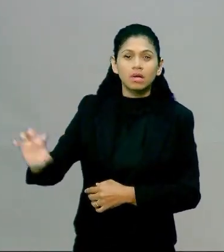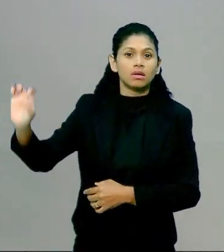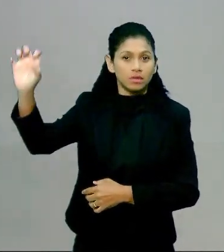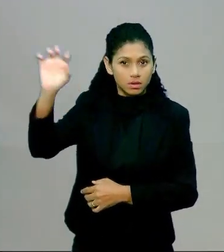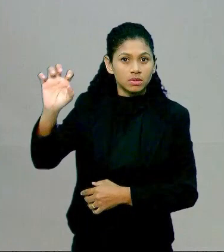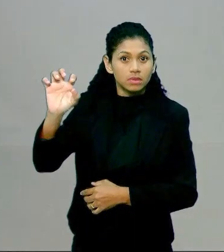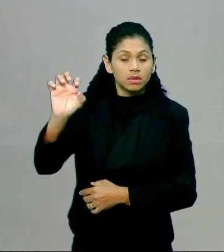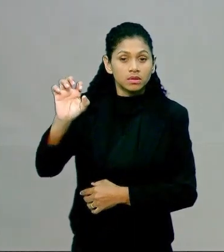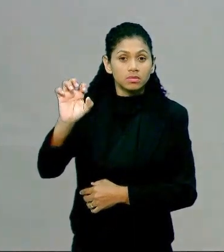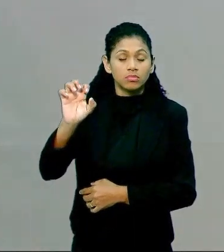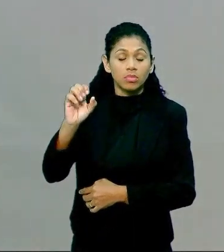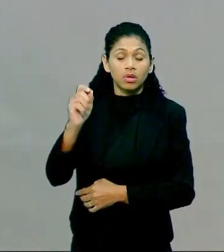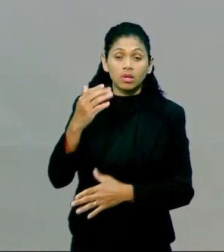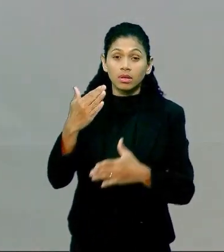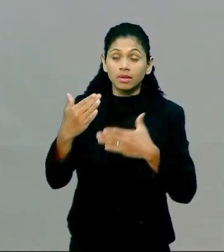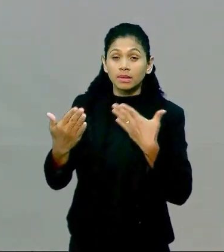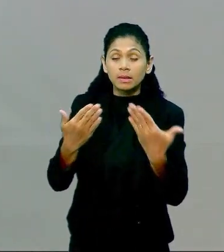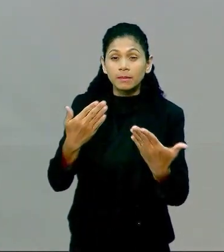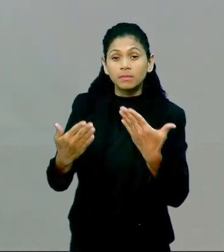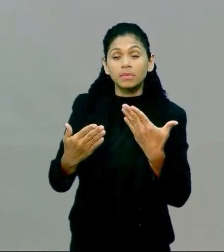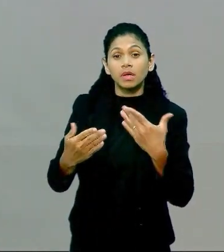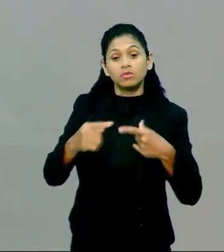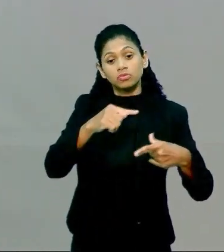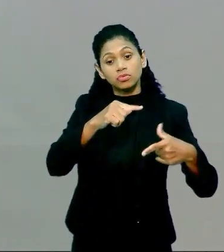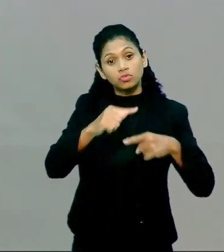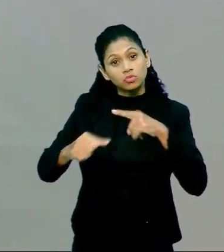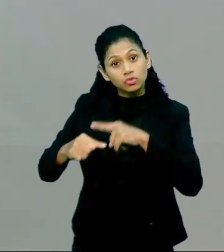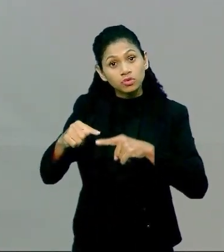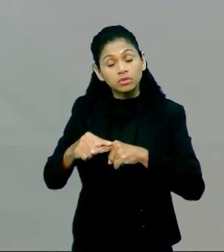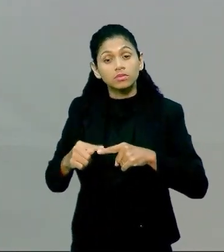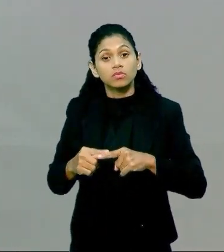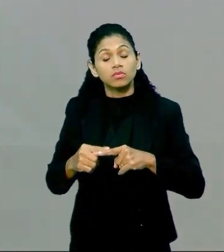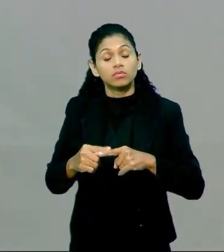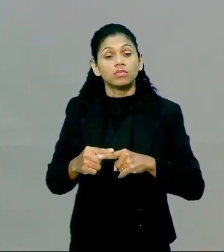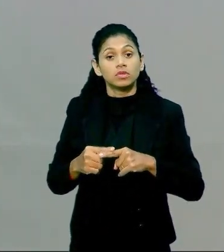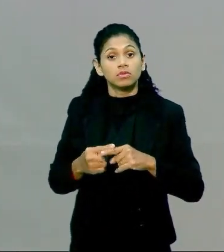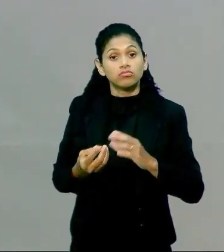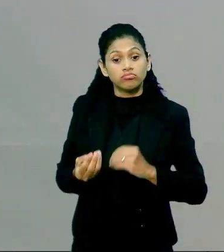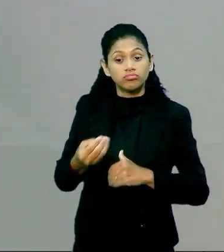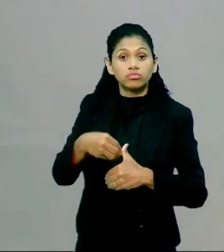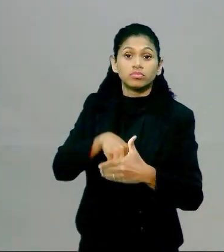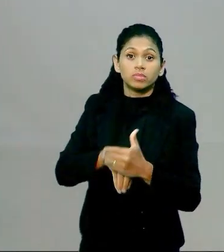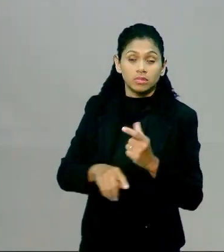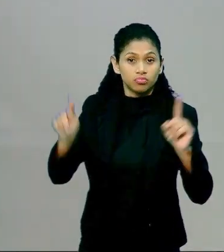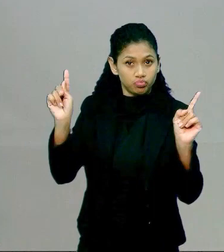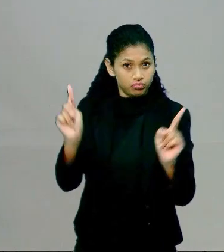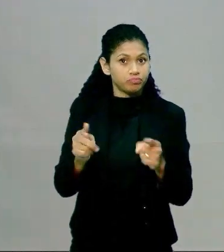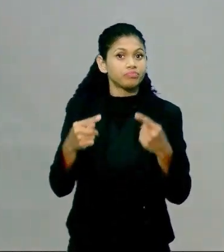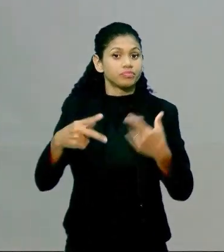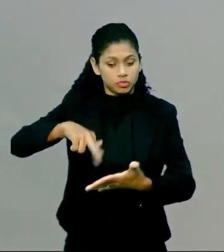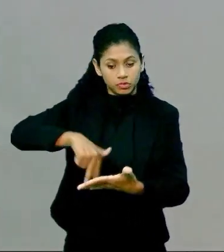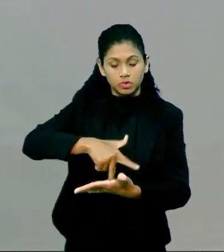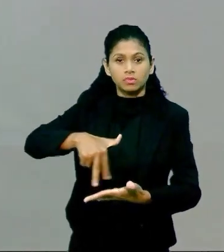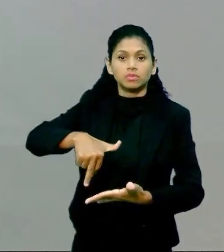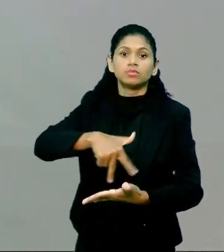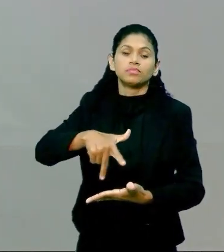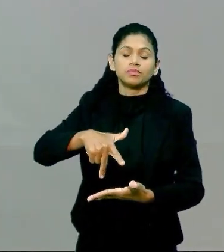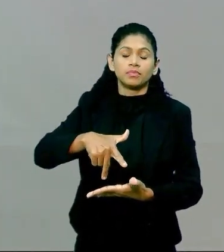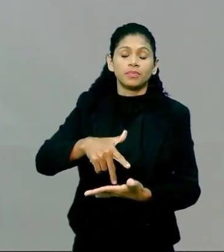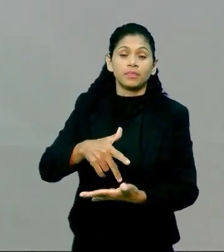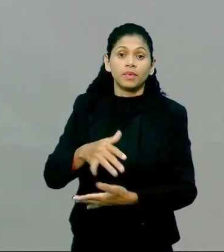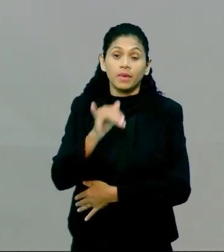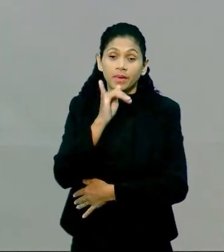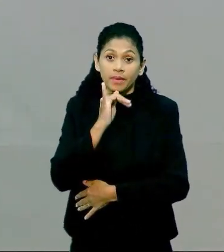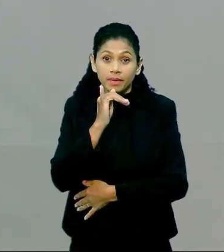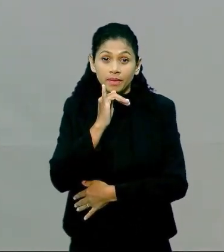o instrumento que eu vou colocar dentro daquela dança. No caso, por exemplo, do balé, você já deve ter